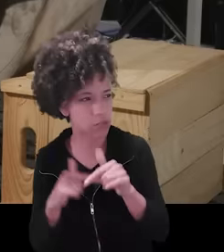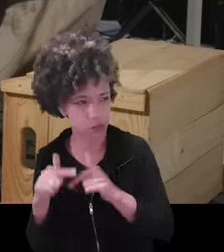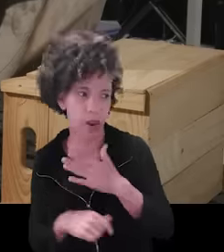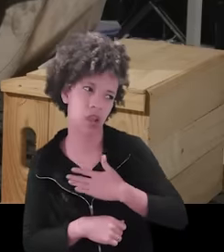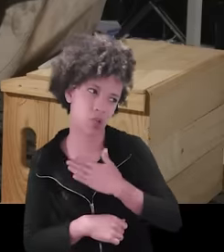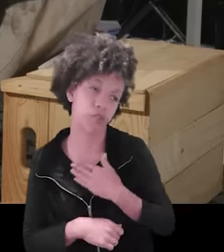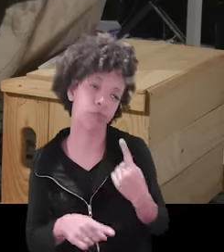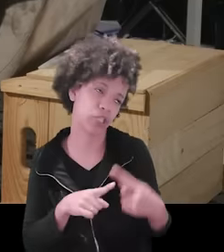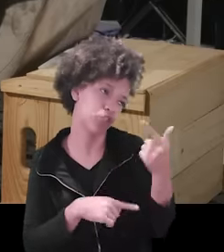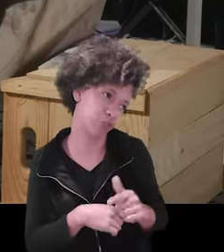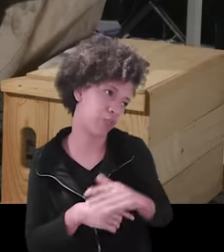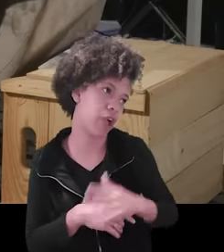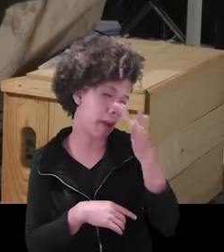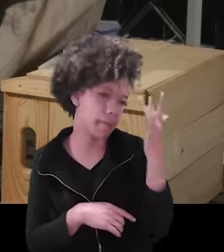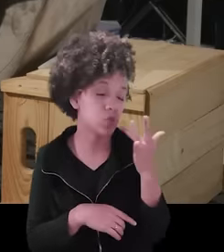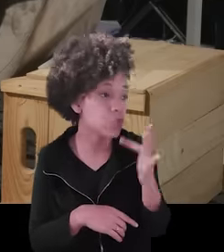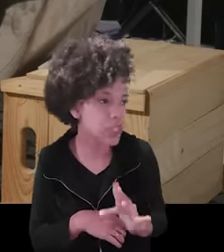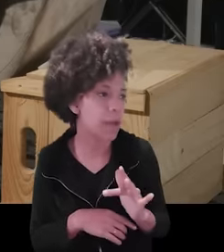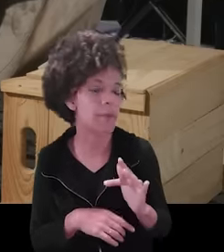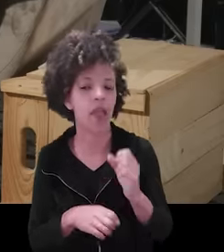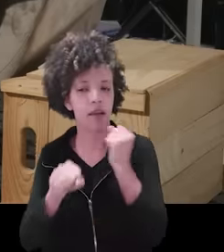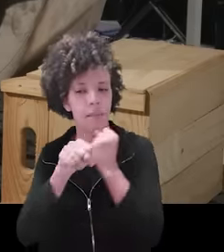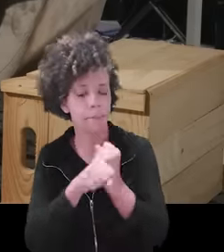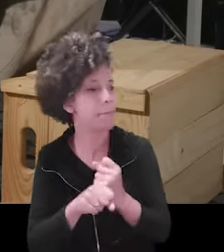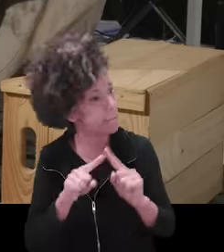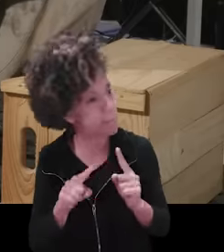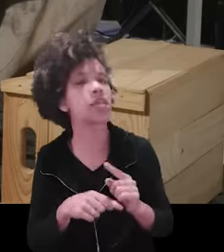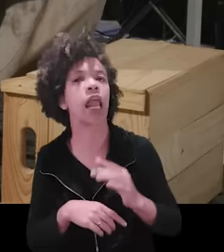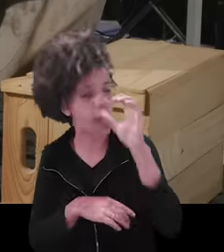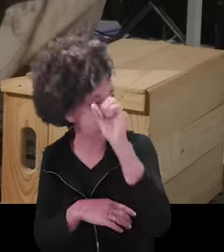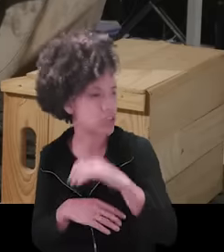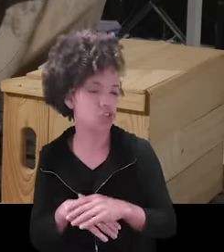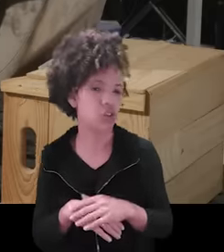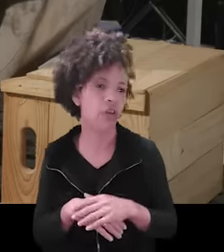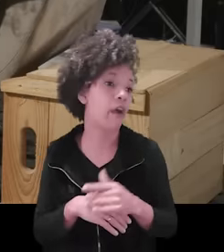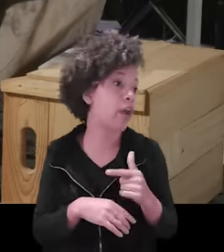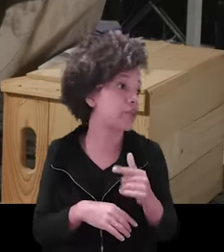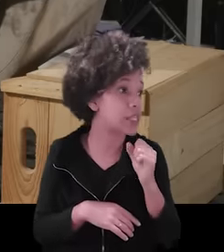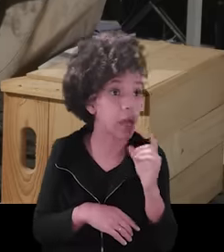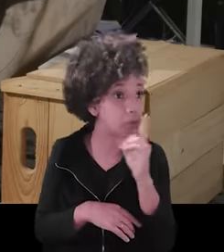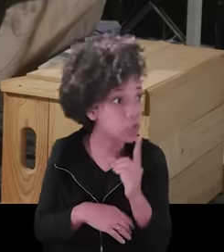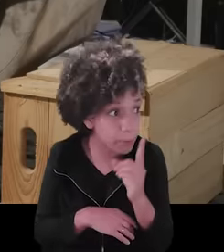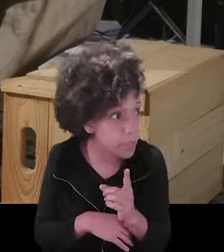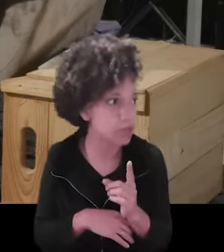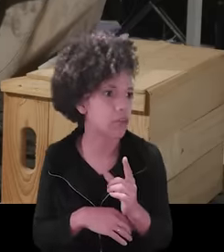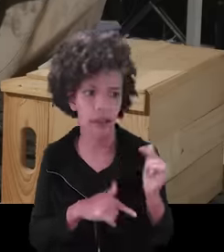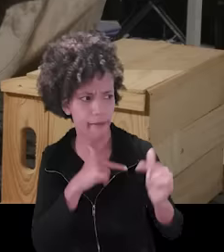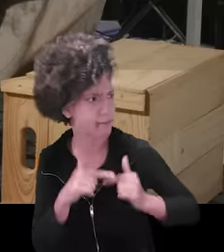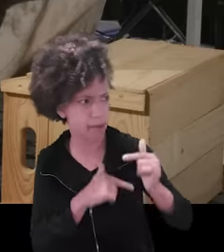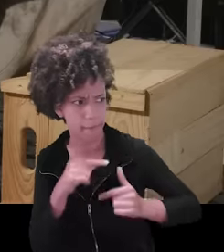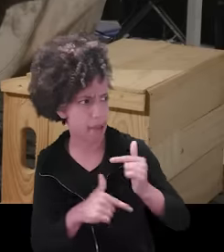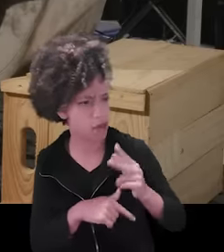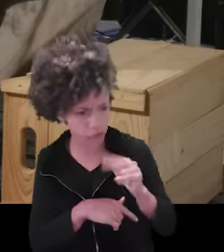eles gostam porque de novo né a pessoa não sabe fazer a parede mas ela vai fazer a parede ela ai não tem fim de semana não tem